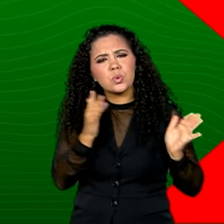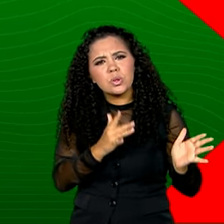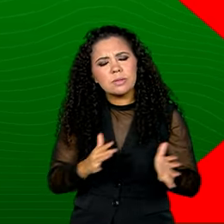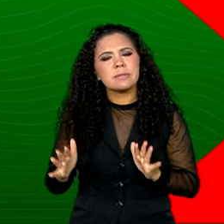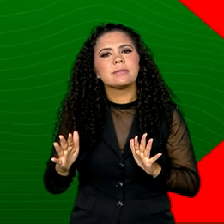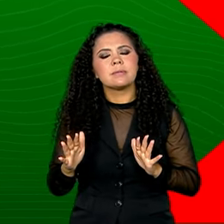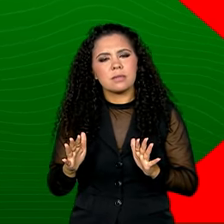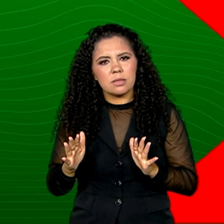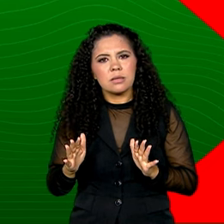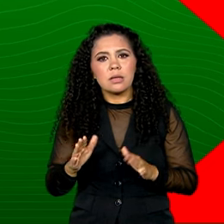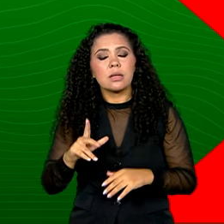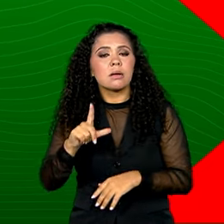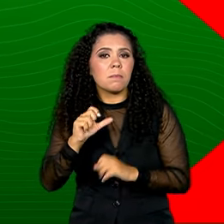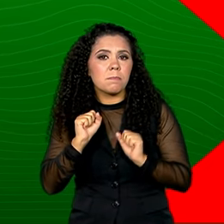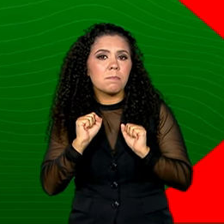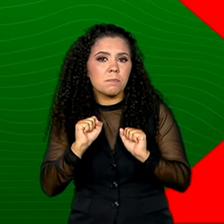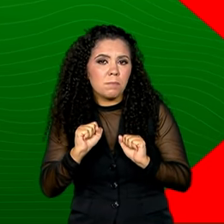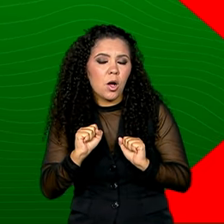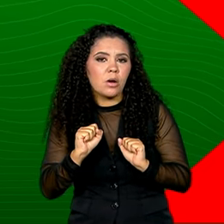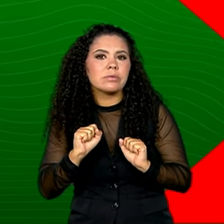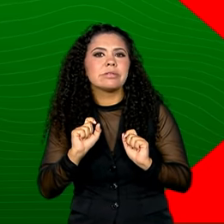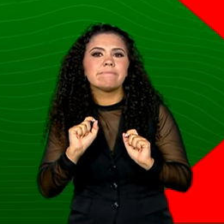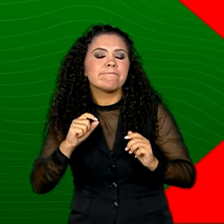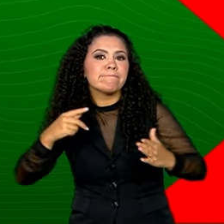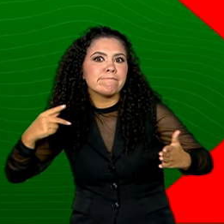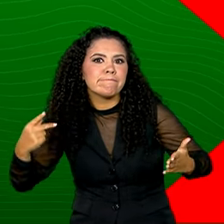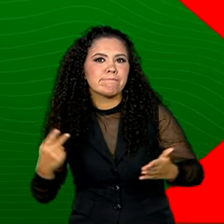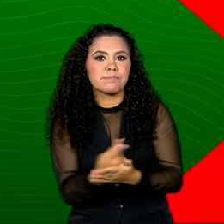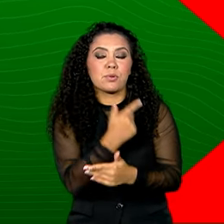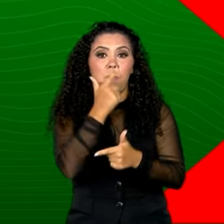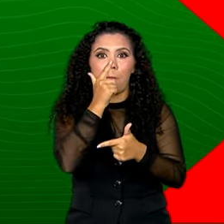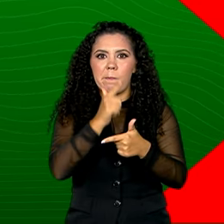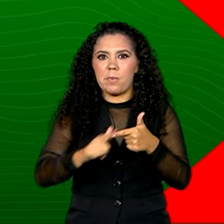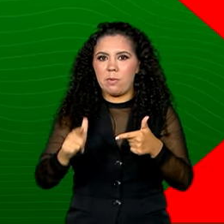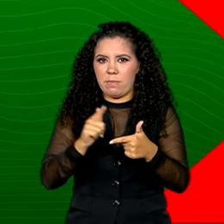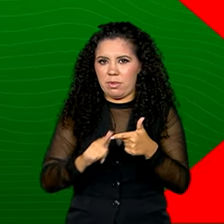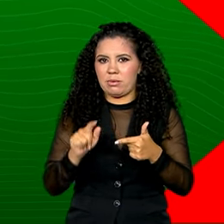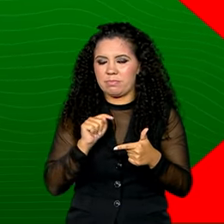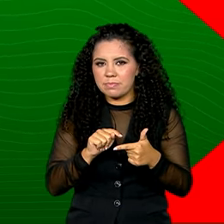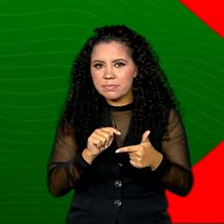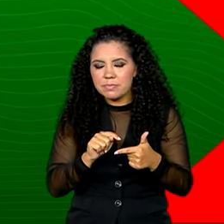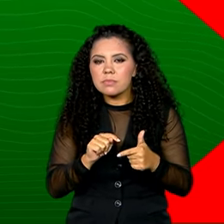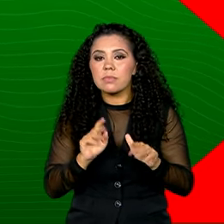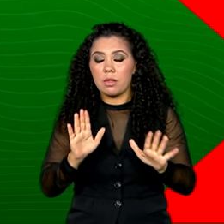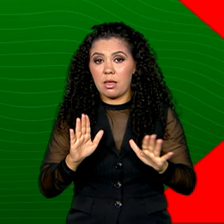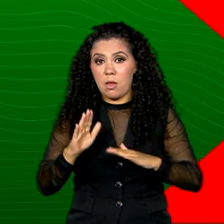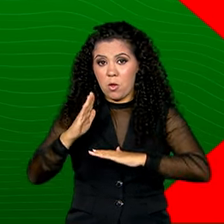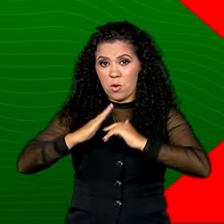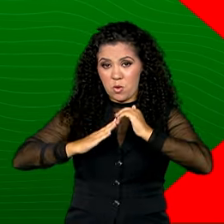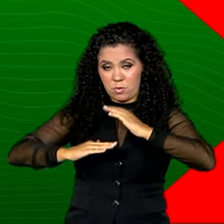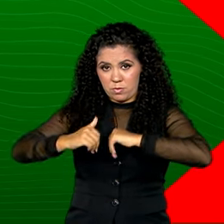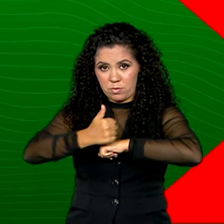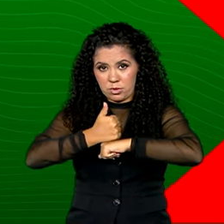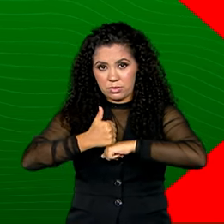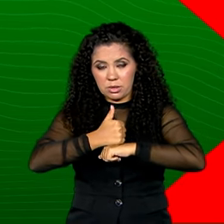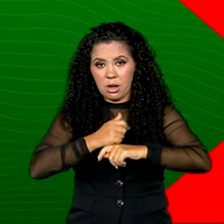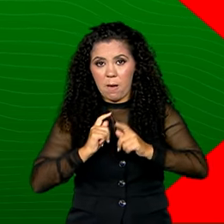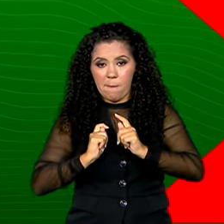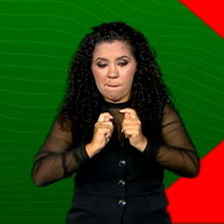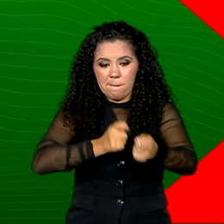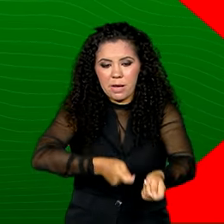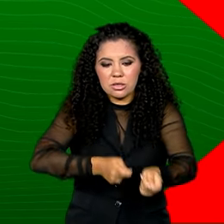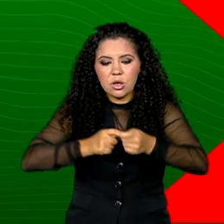possa existir um grande problema. Nós, os pescadores do interior,